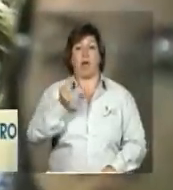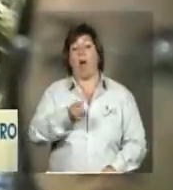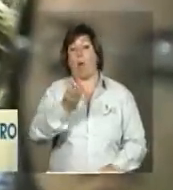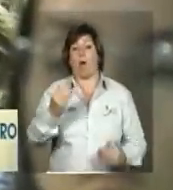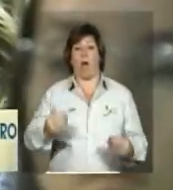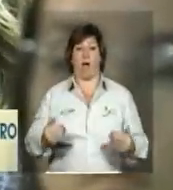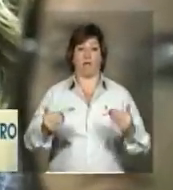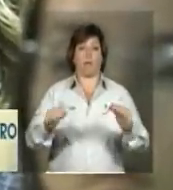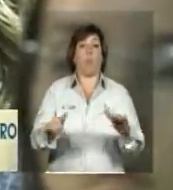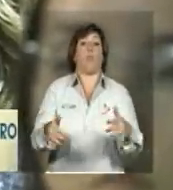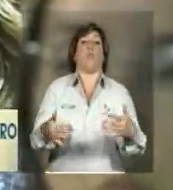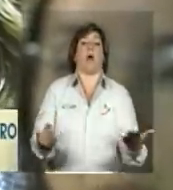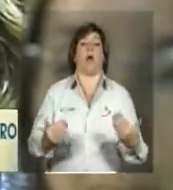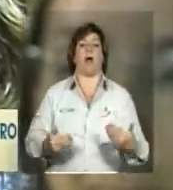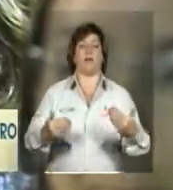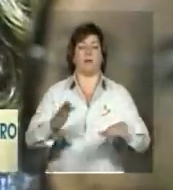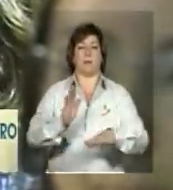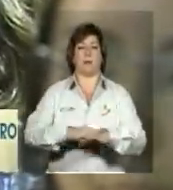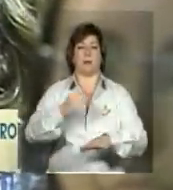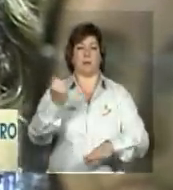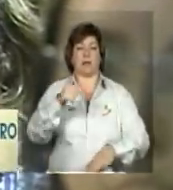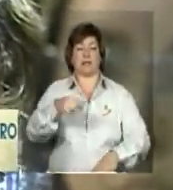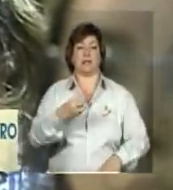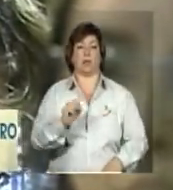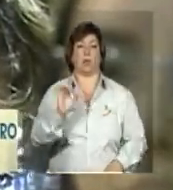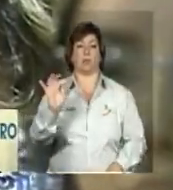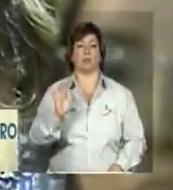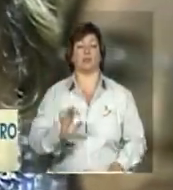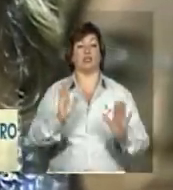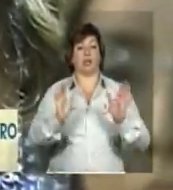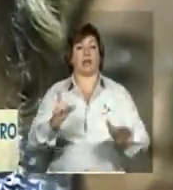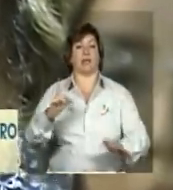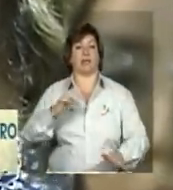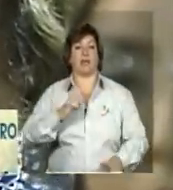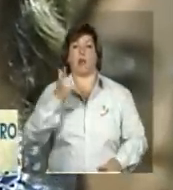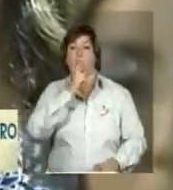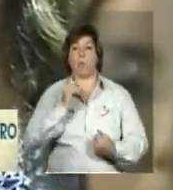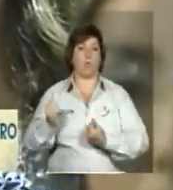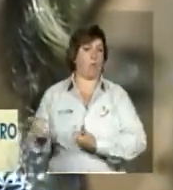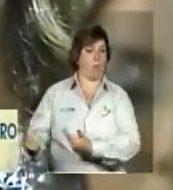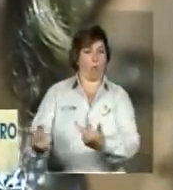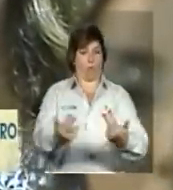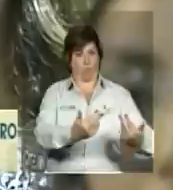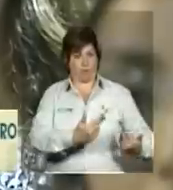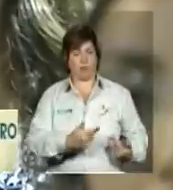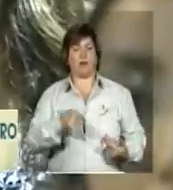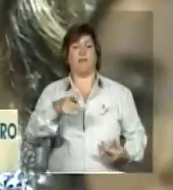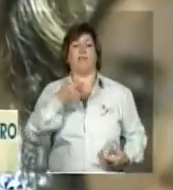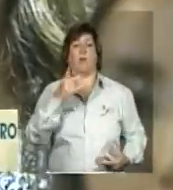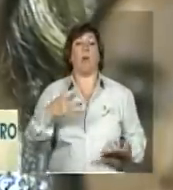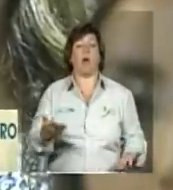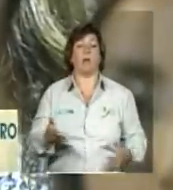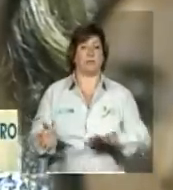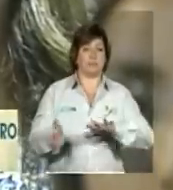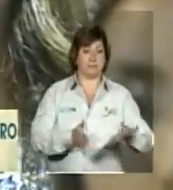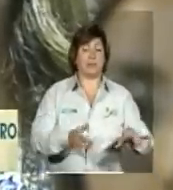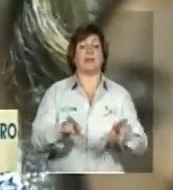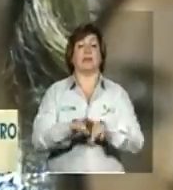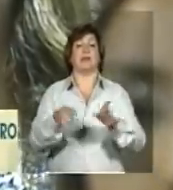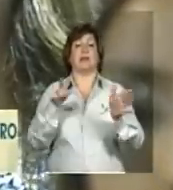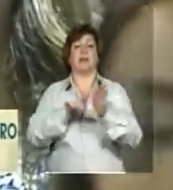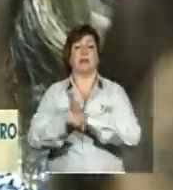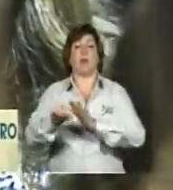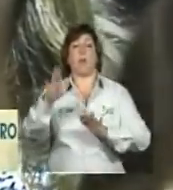avanço, qual o avanço mais significativo desses 38% que já são consenso, o senhor destacaria? E também que o Brasil